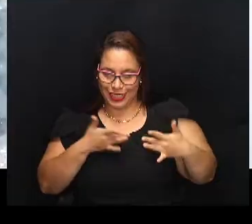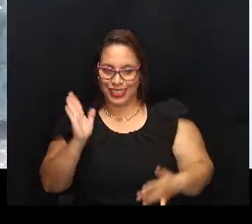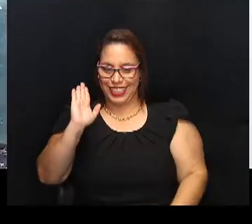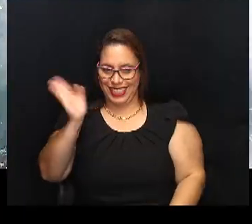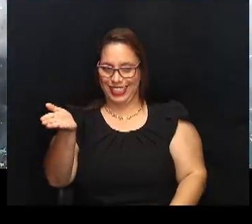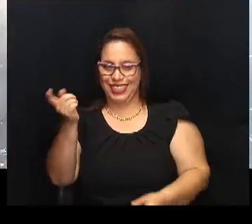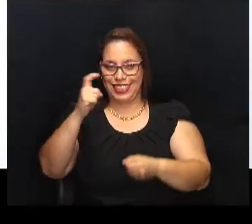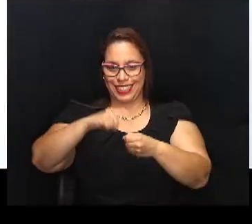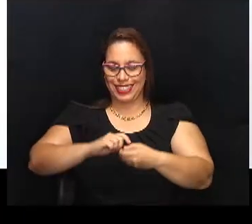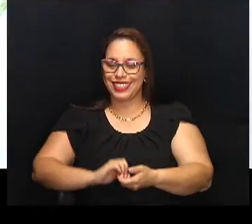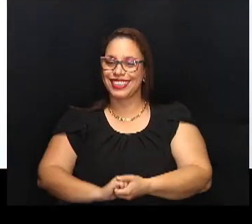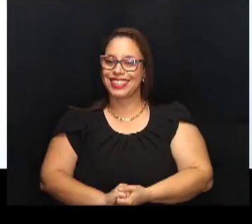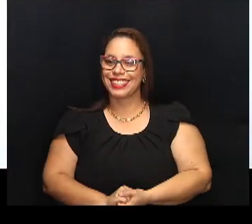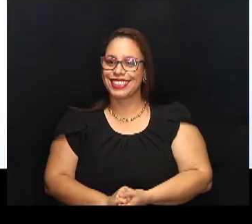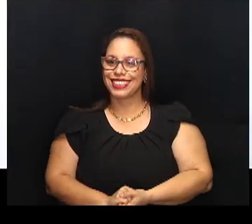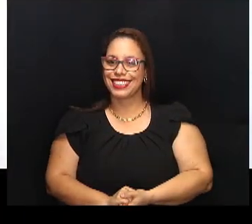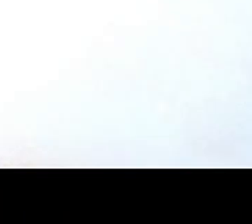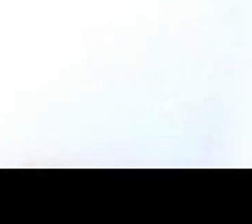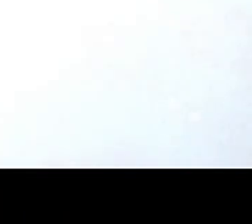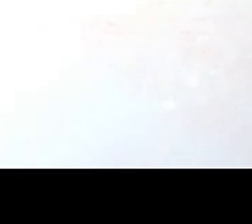já.